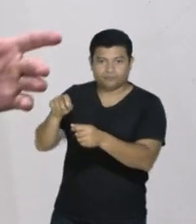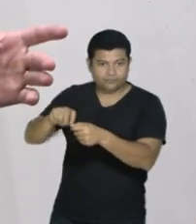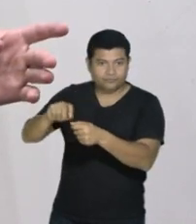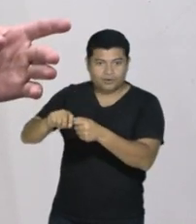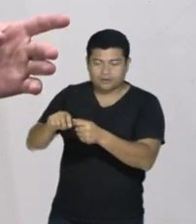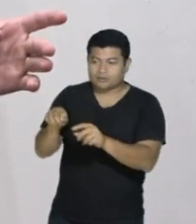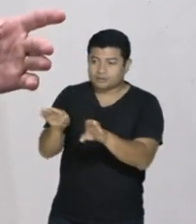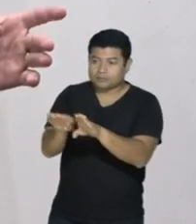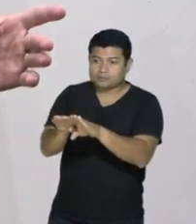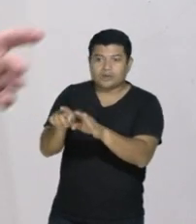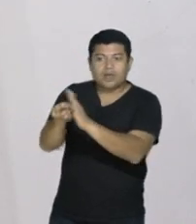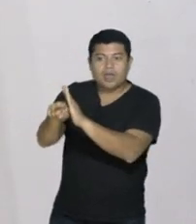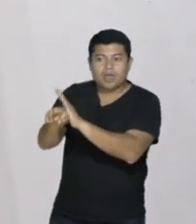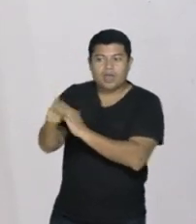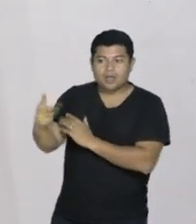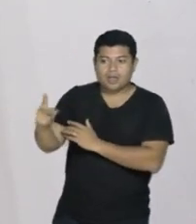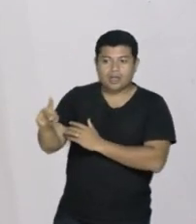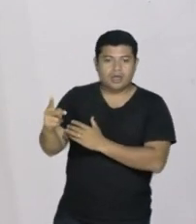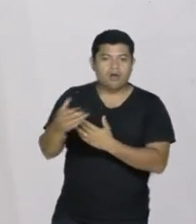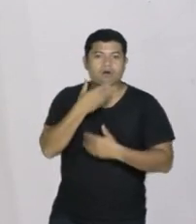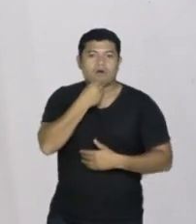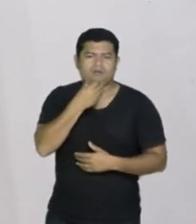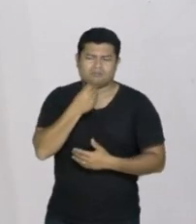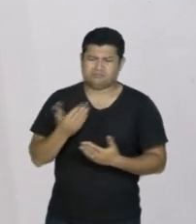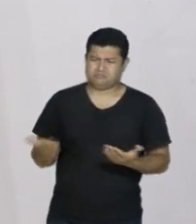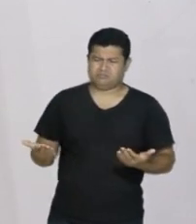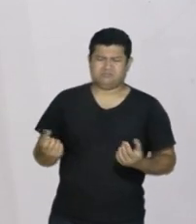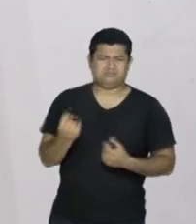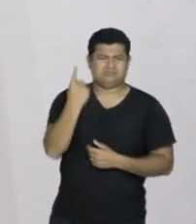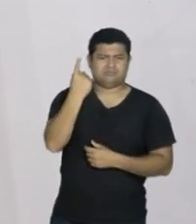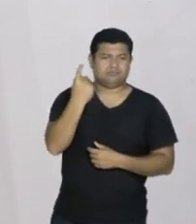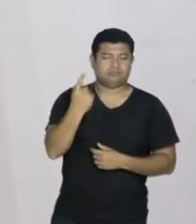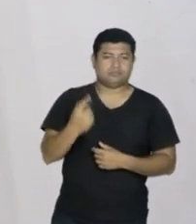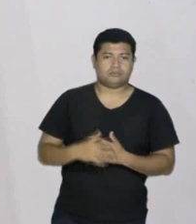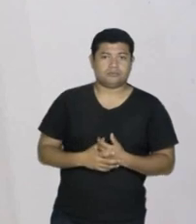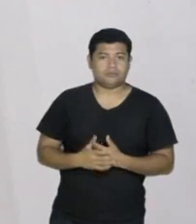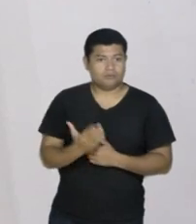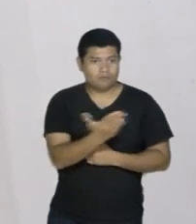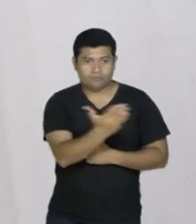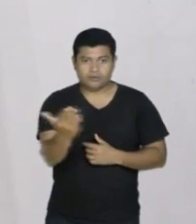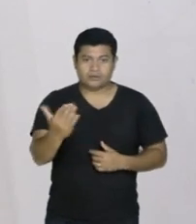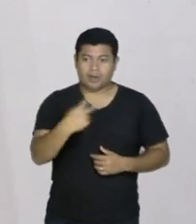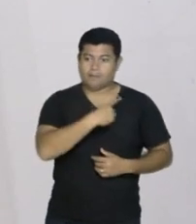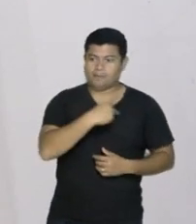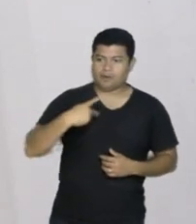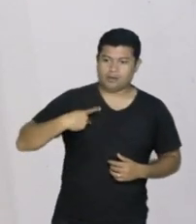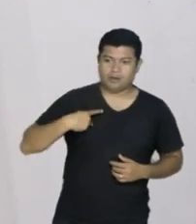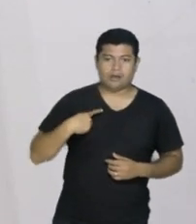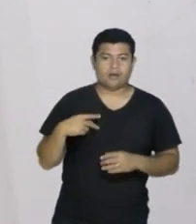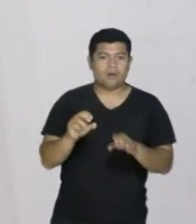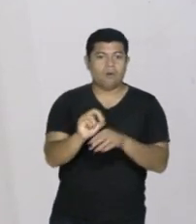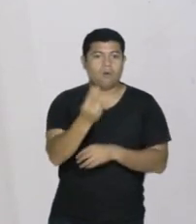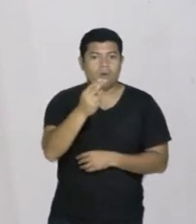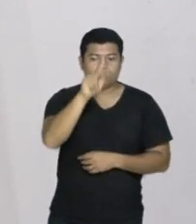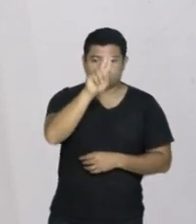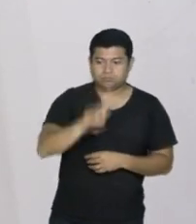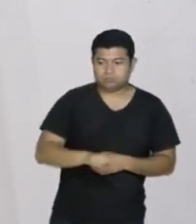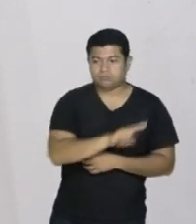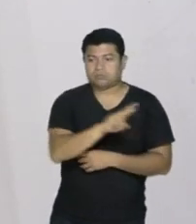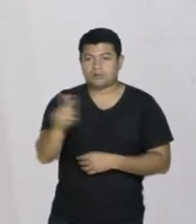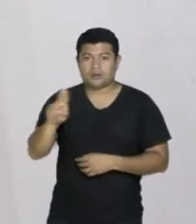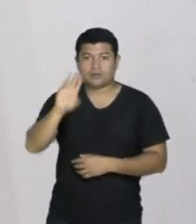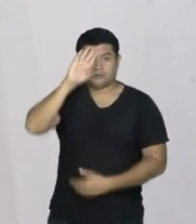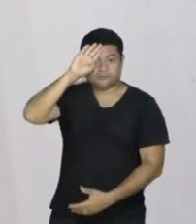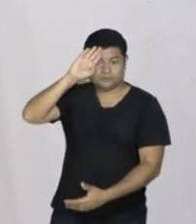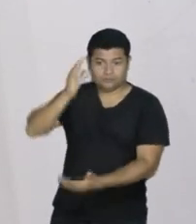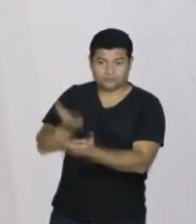é para os pastores para os padres que votaram e acreditaram no pt lá em